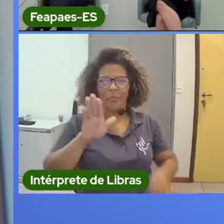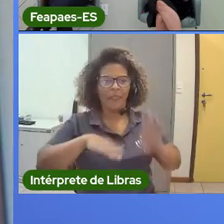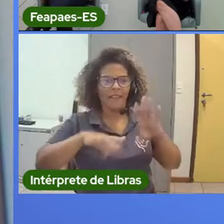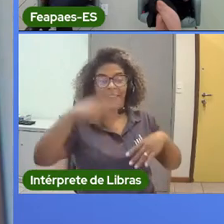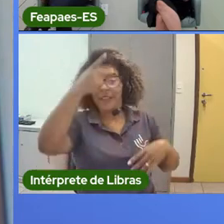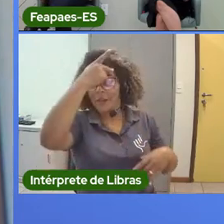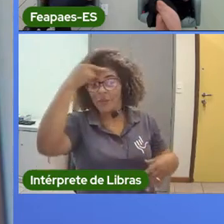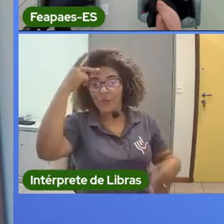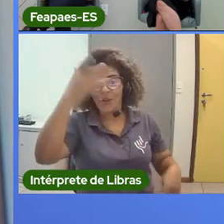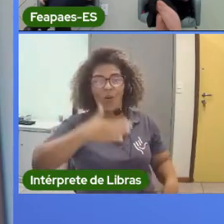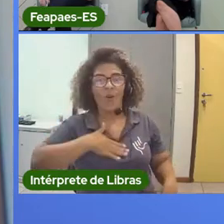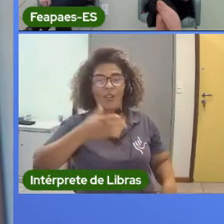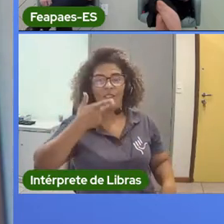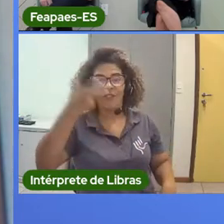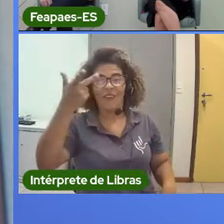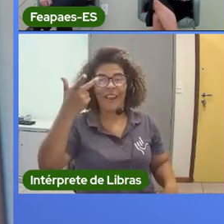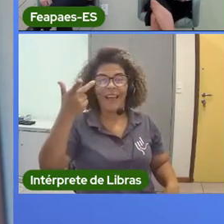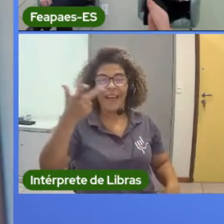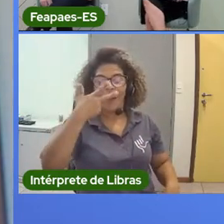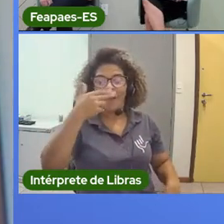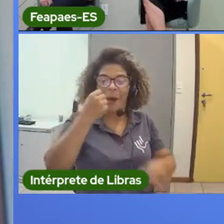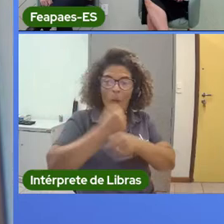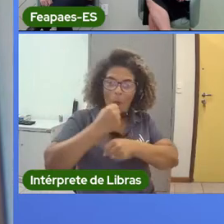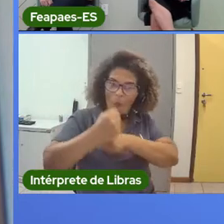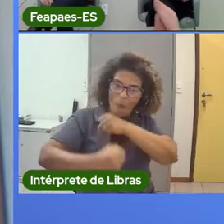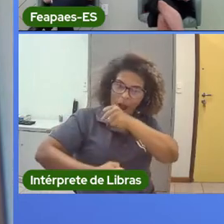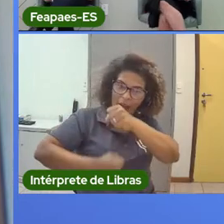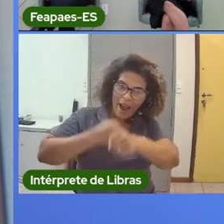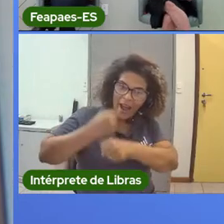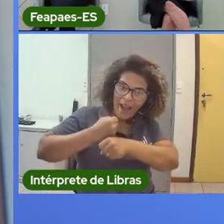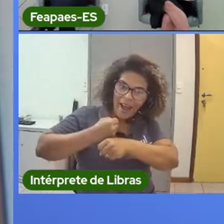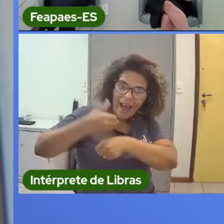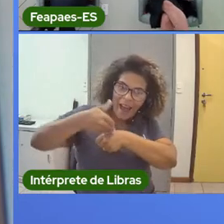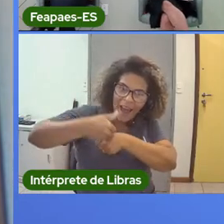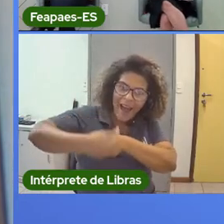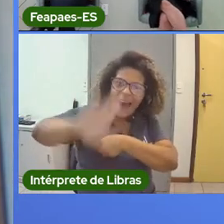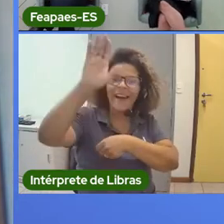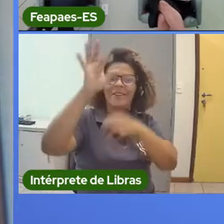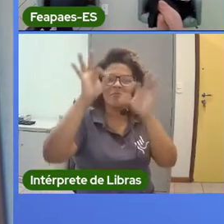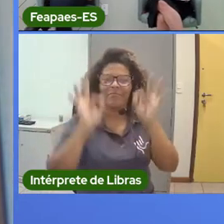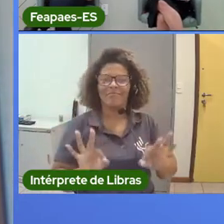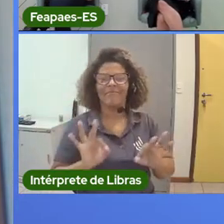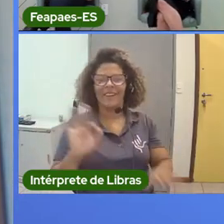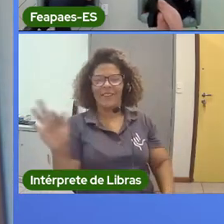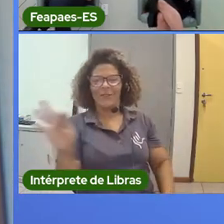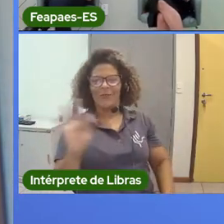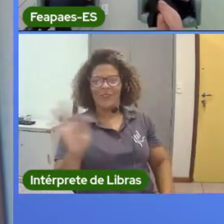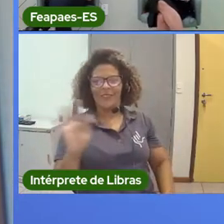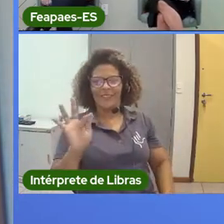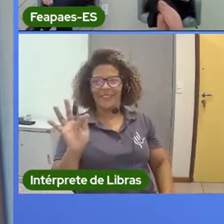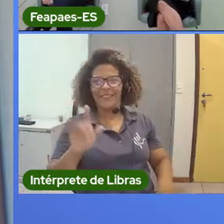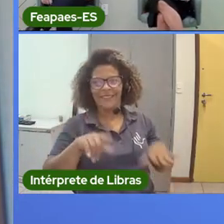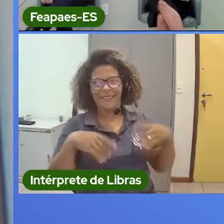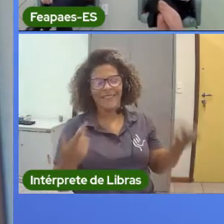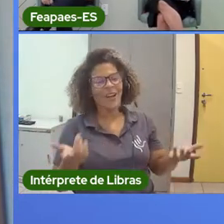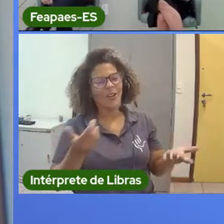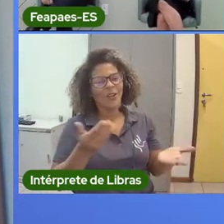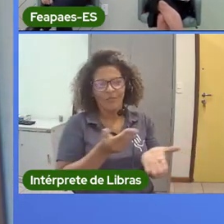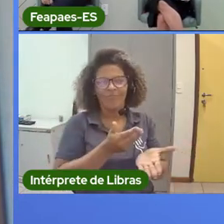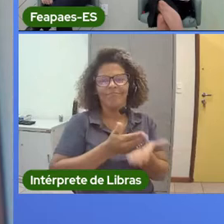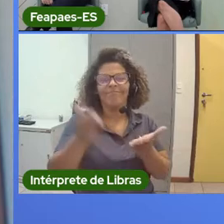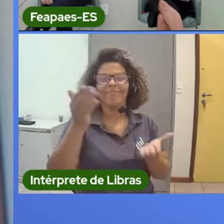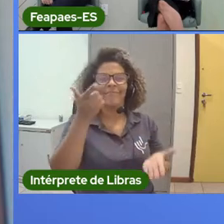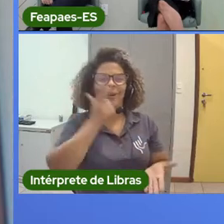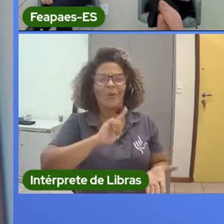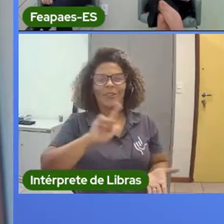dizer que às vezes o ano, né, começa realmente aí em fevereiro, e logo nos primeiros dias nós já conseguimos